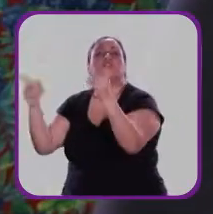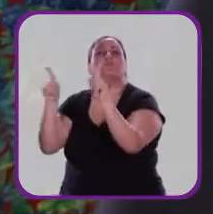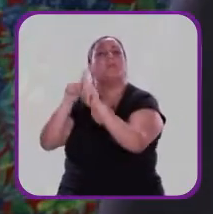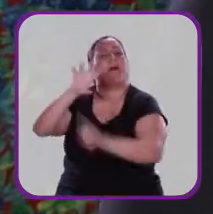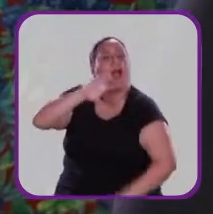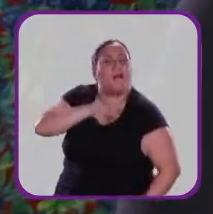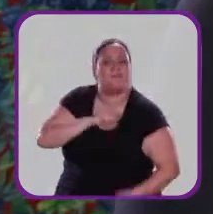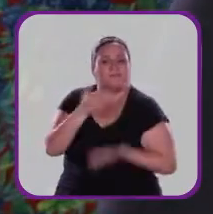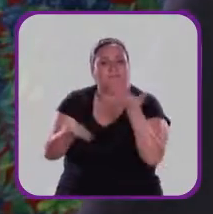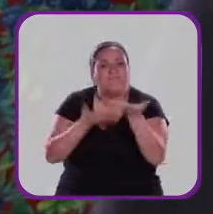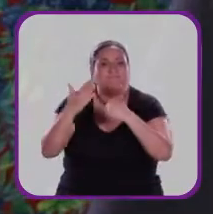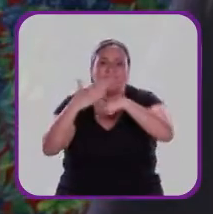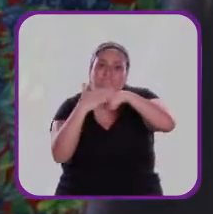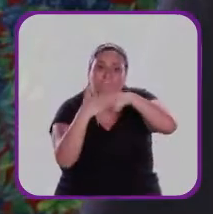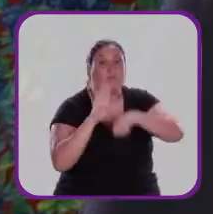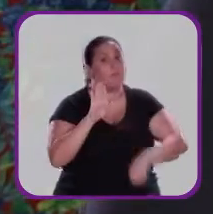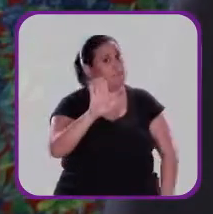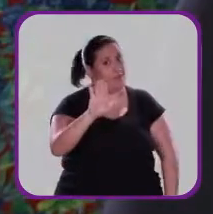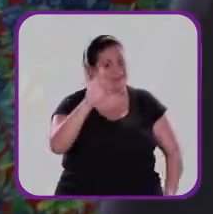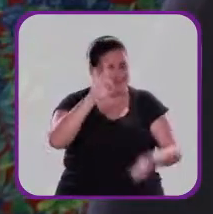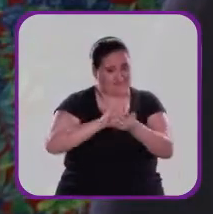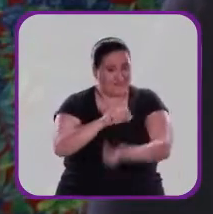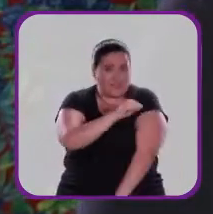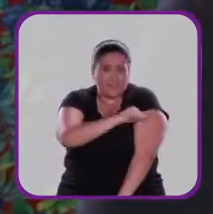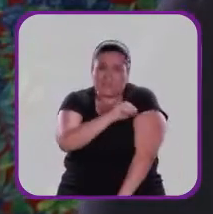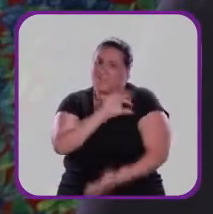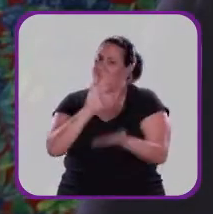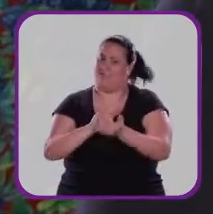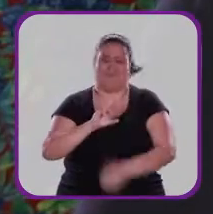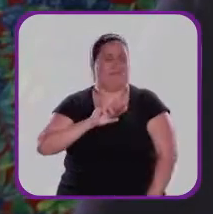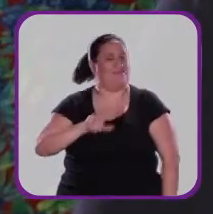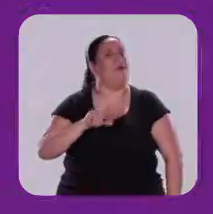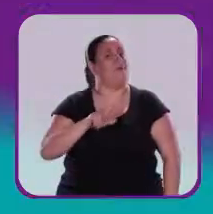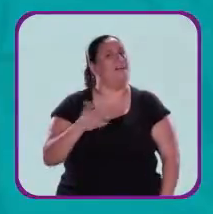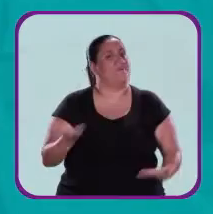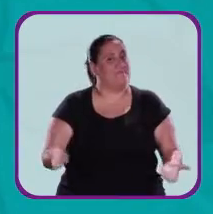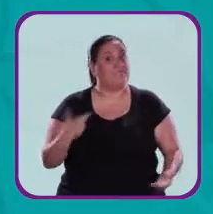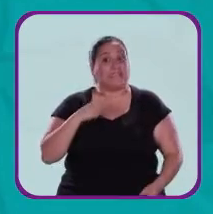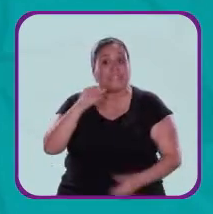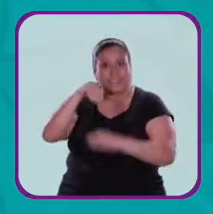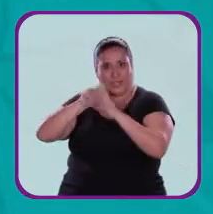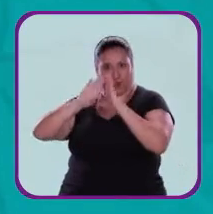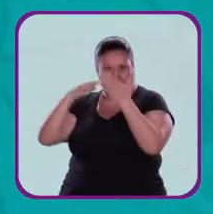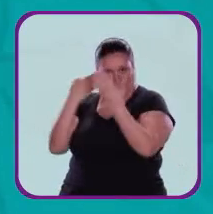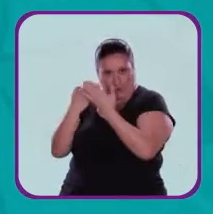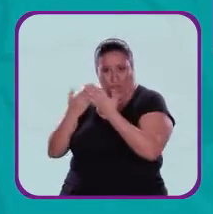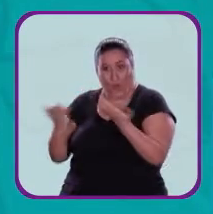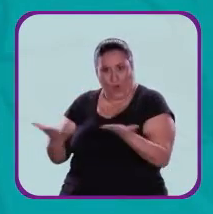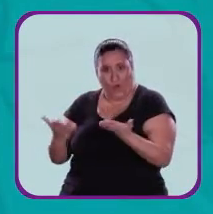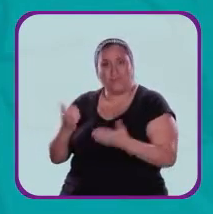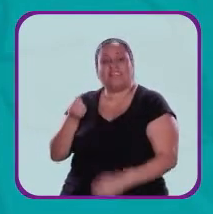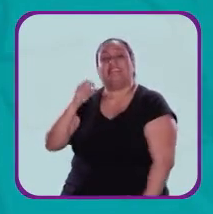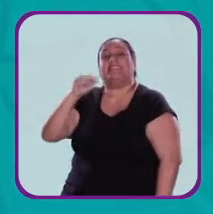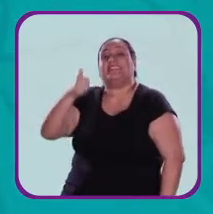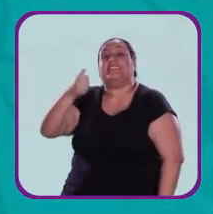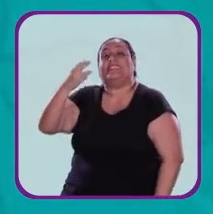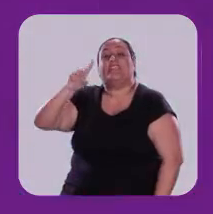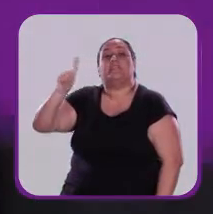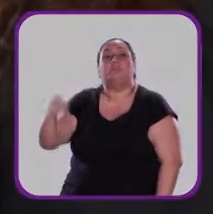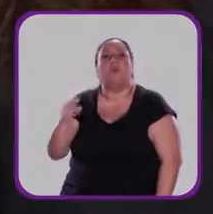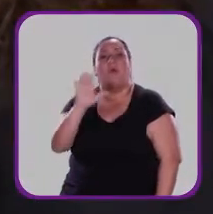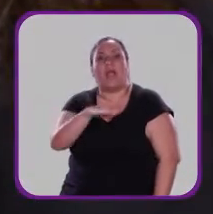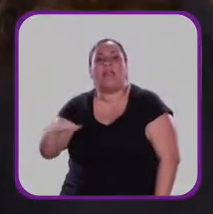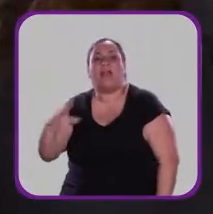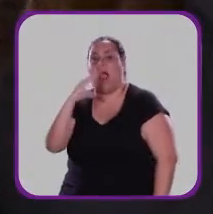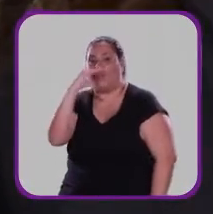estímulo, amor e cuidado. Mas esta não é a realidade da nossa cidade. Só nas escolas municipais são mais de 13 mil